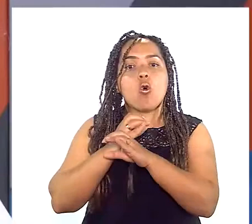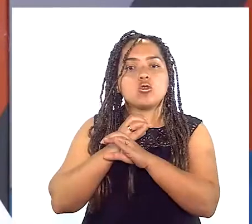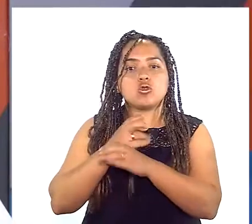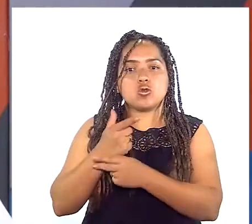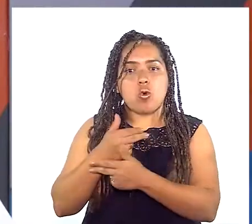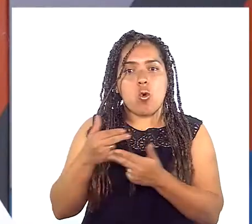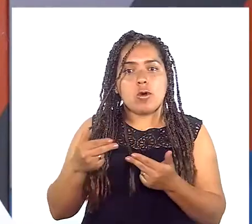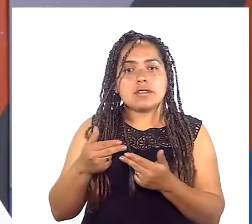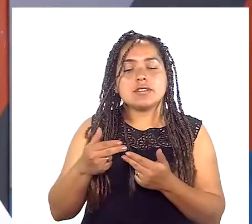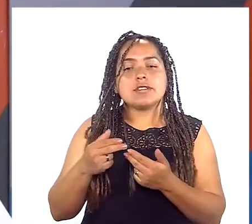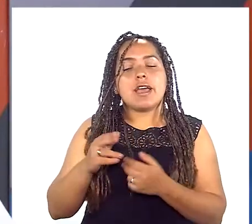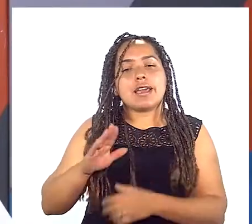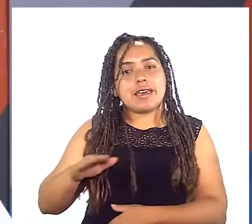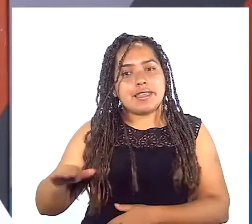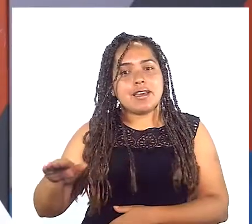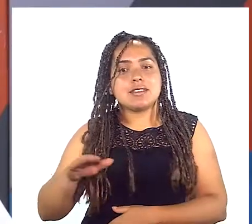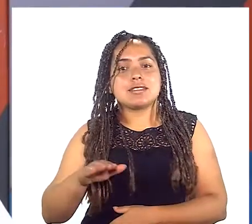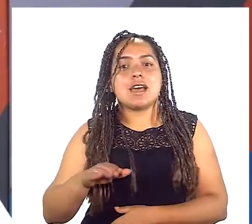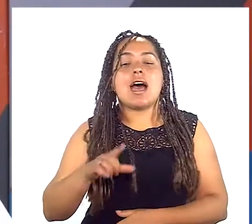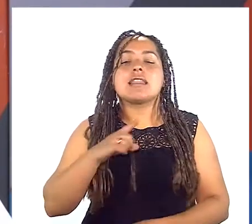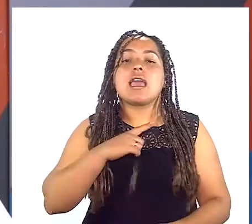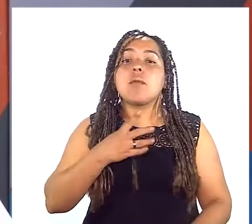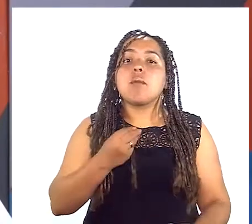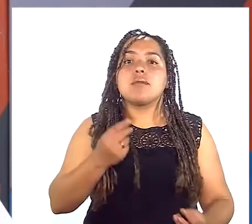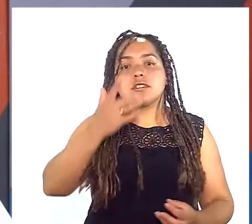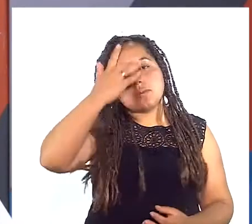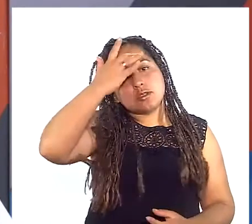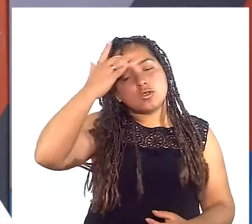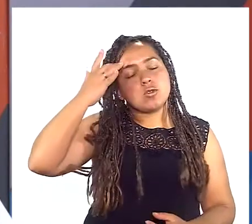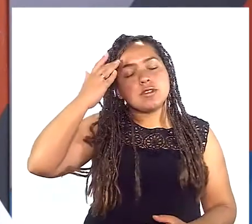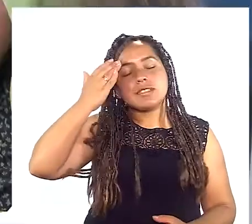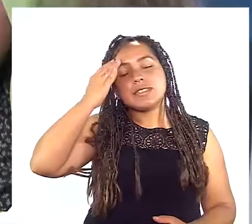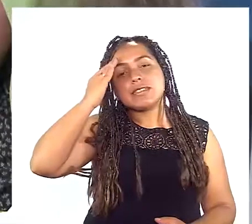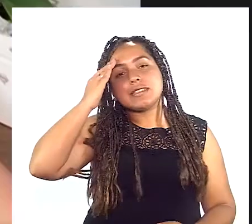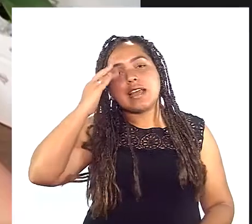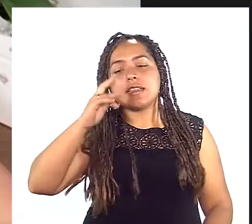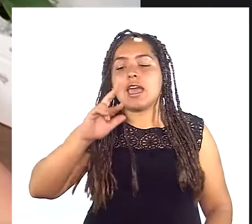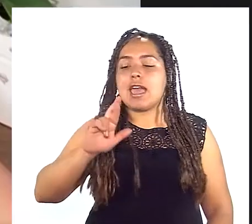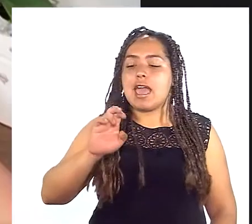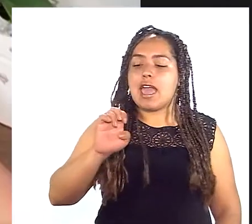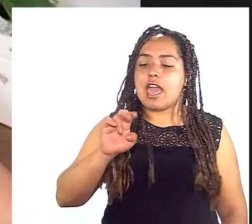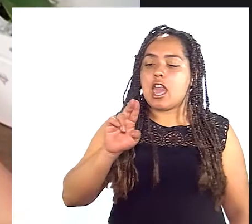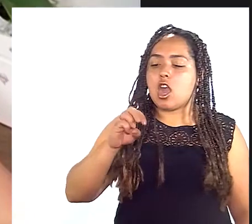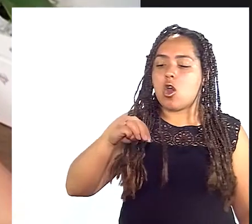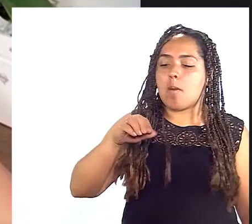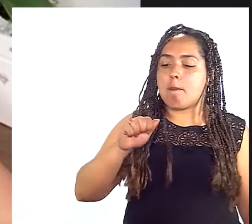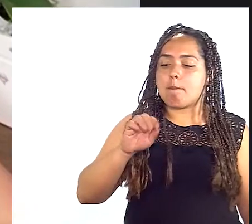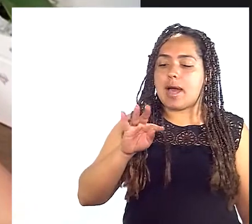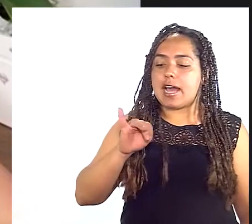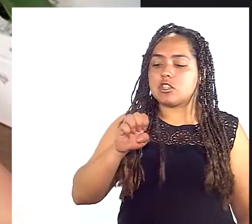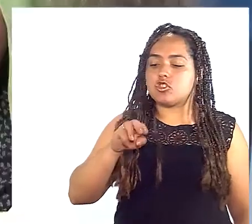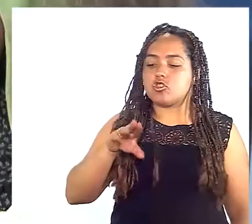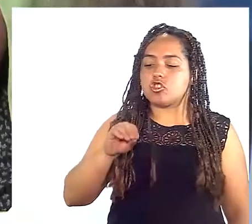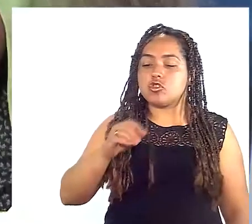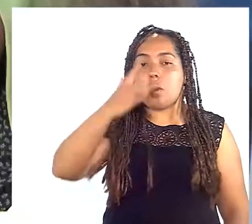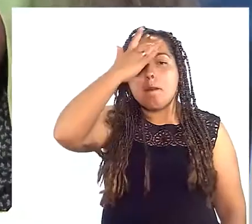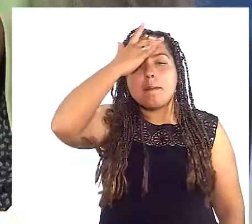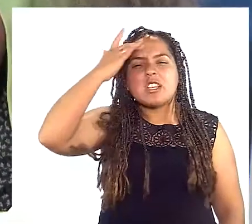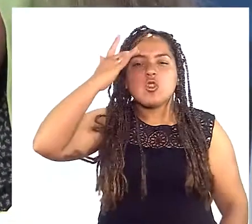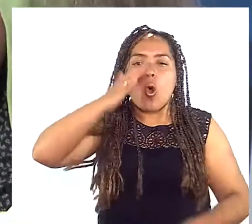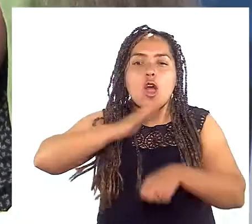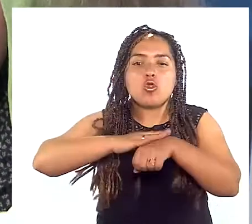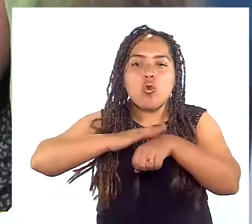como isso funciona, porque não é todo mundo que tem essa ideia, né? Nós temos uma pré-concepção de que uma pessoa que está com